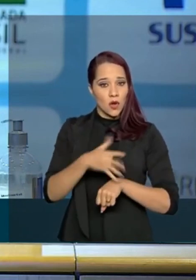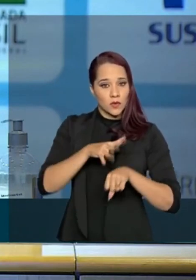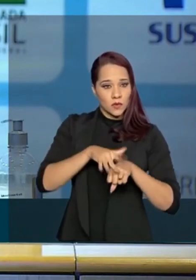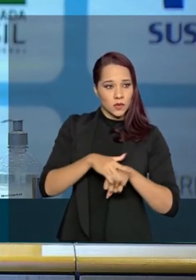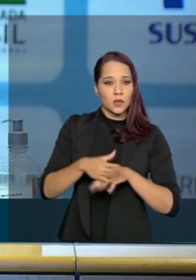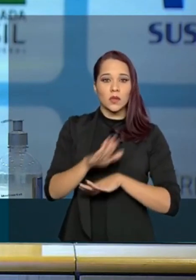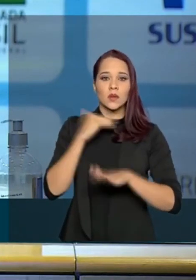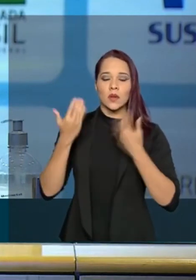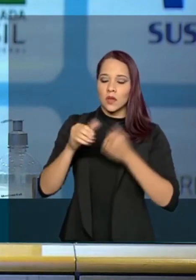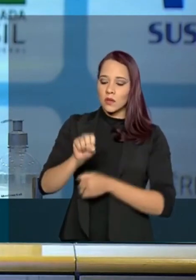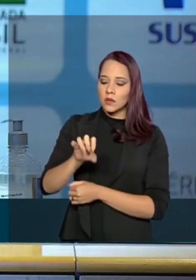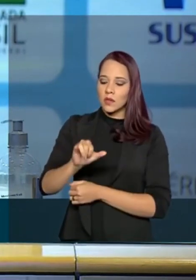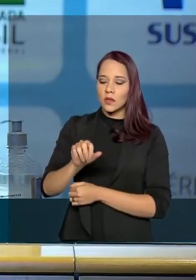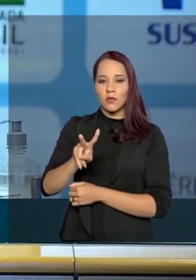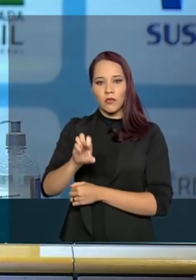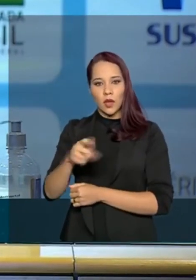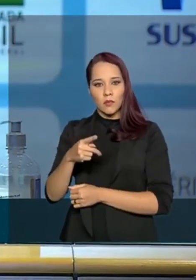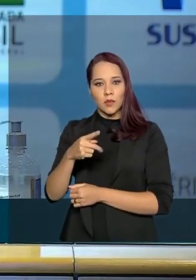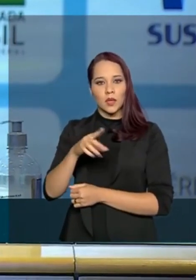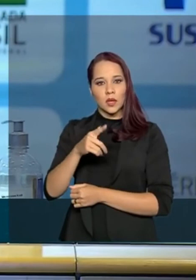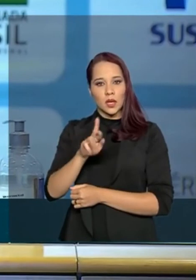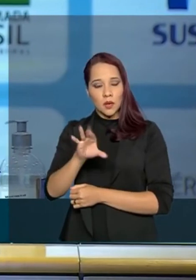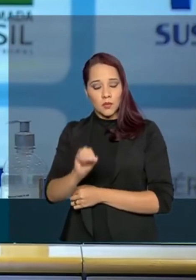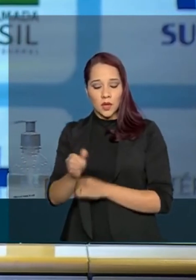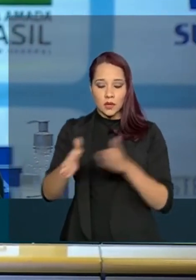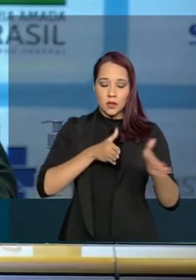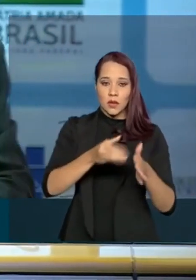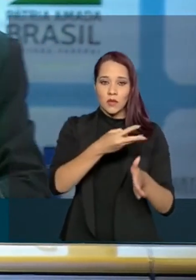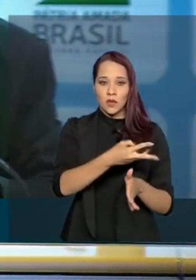no CIVEP Gripe entre 27 e 31 de agosto.